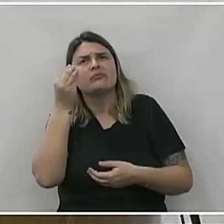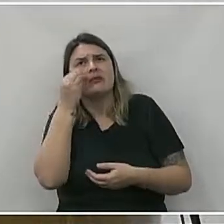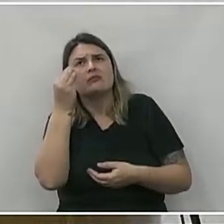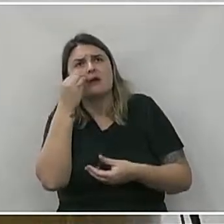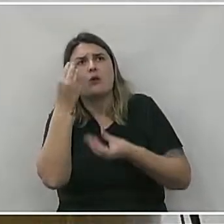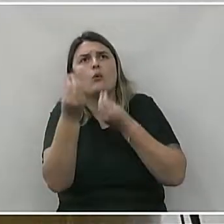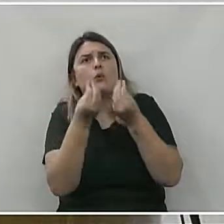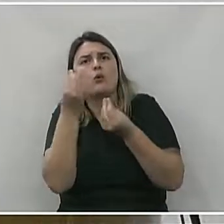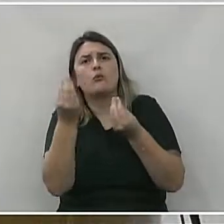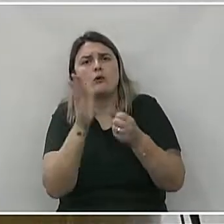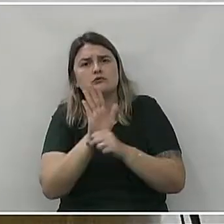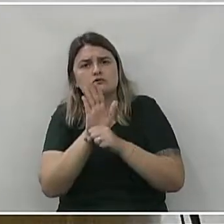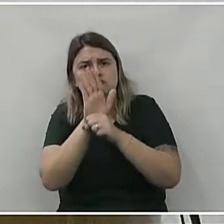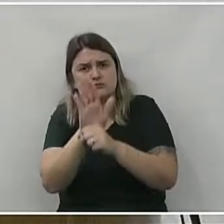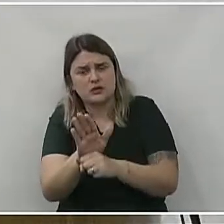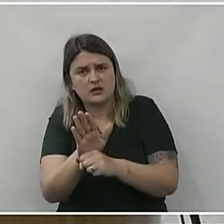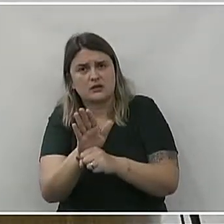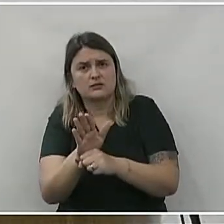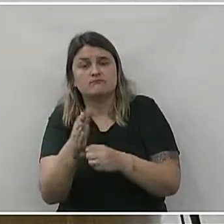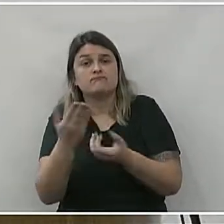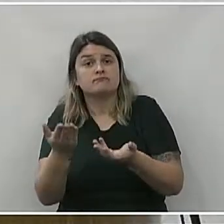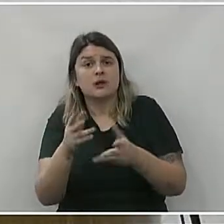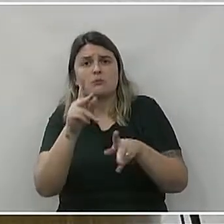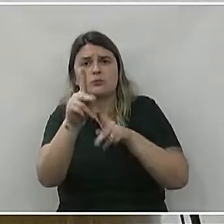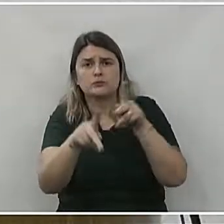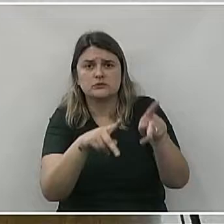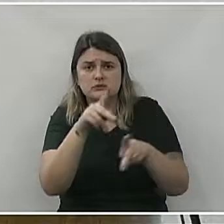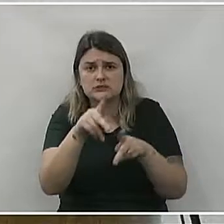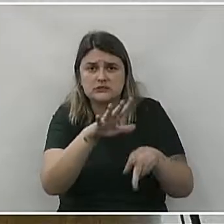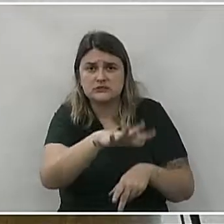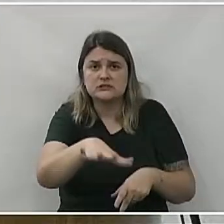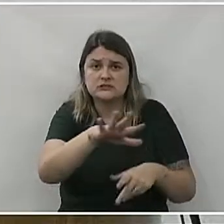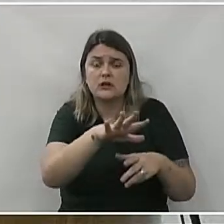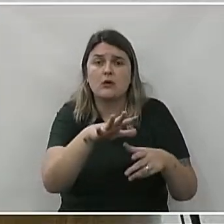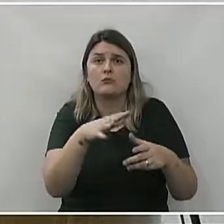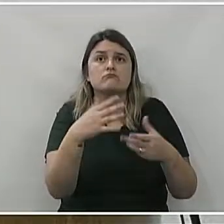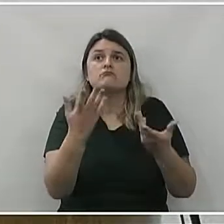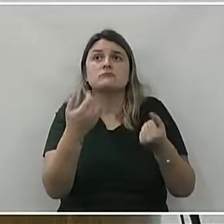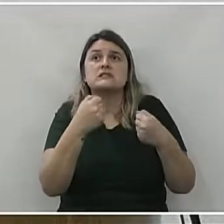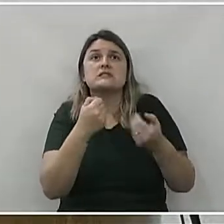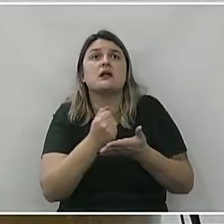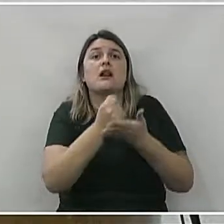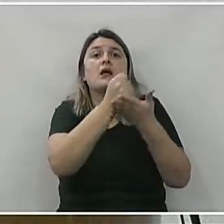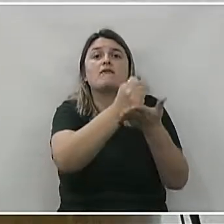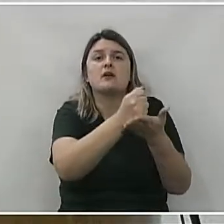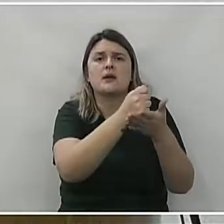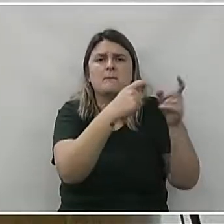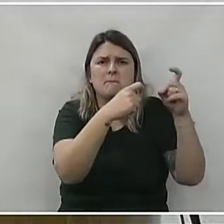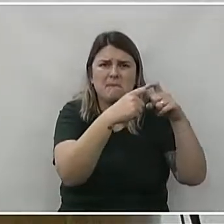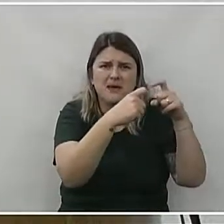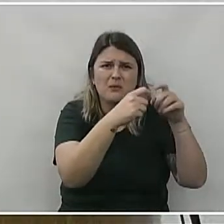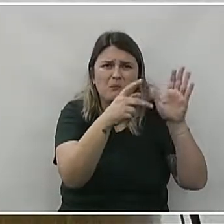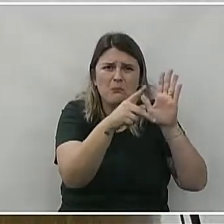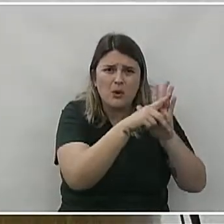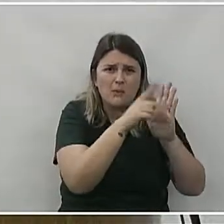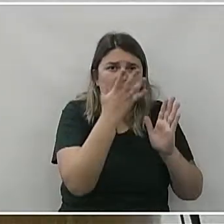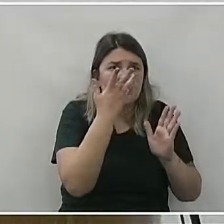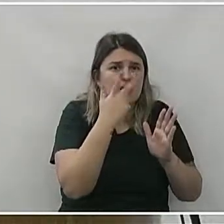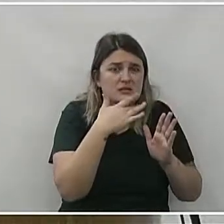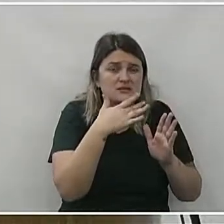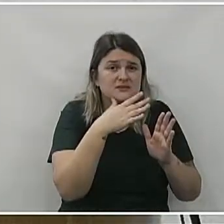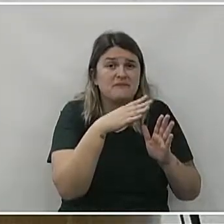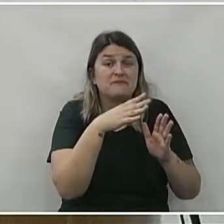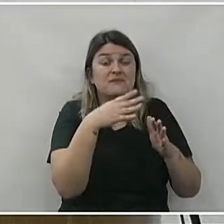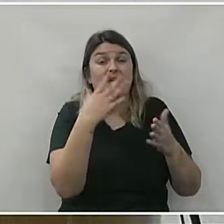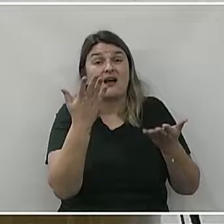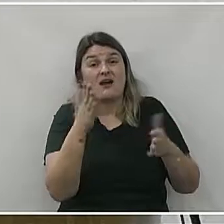contribuir, de certa maneira, para que a população tenha a quem recorrer para levar seu filho a um pediatra, onde hoje no posto de